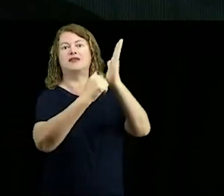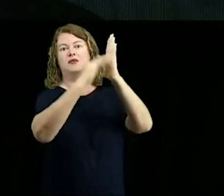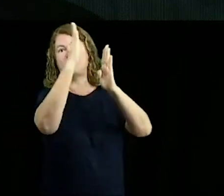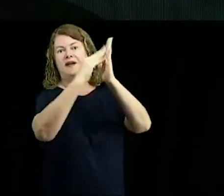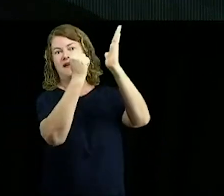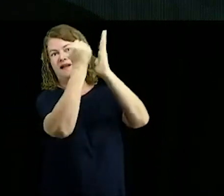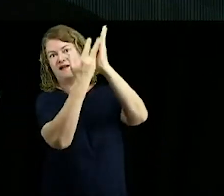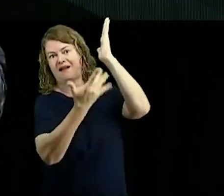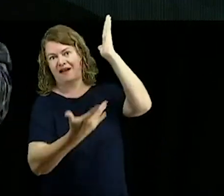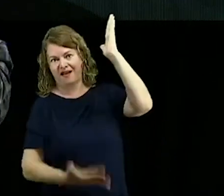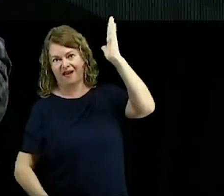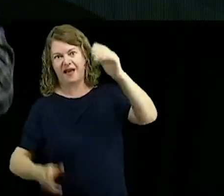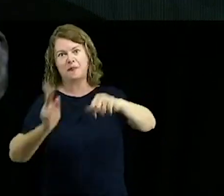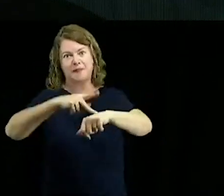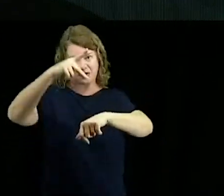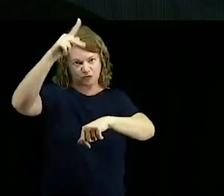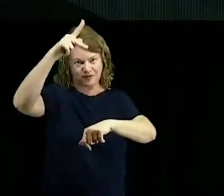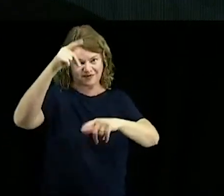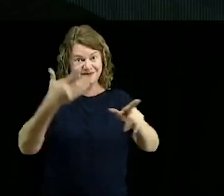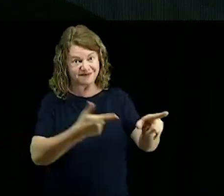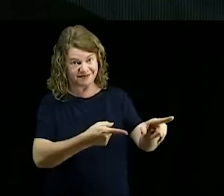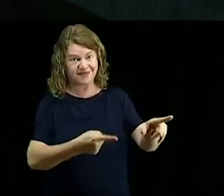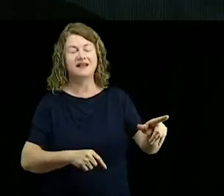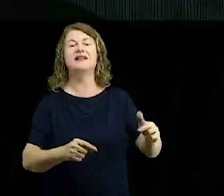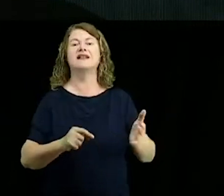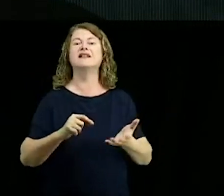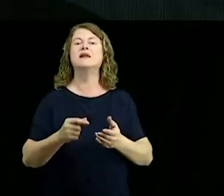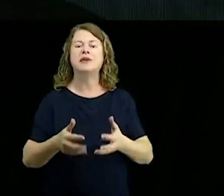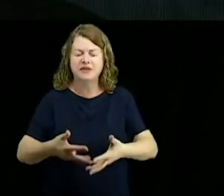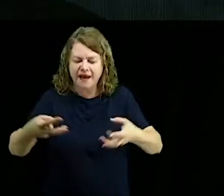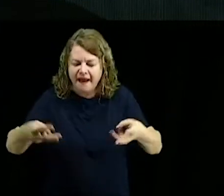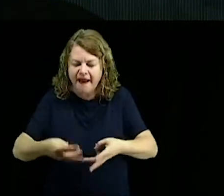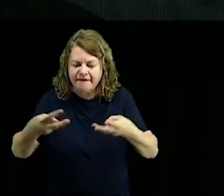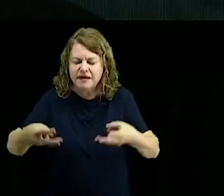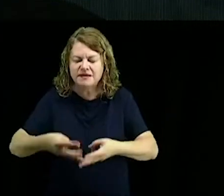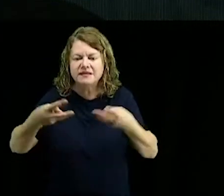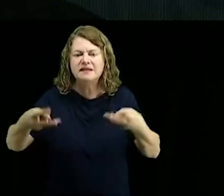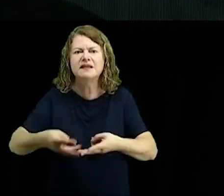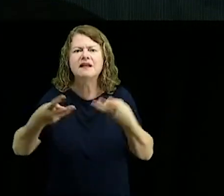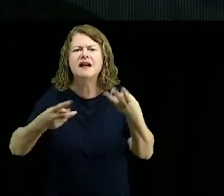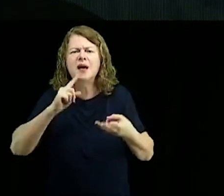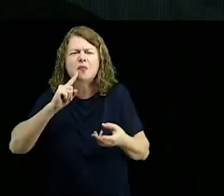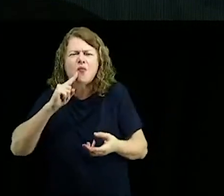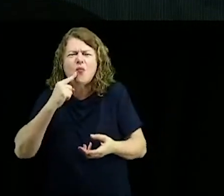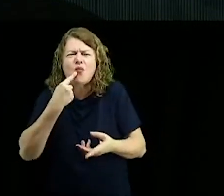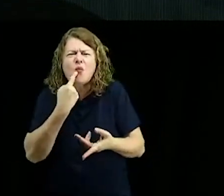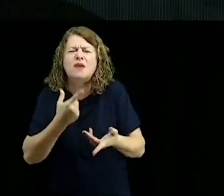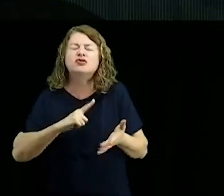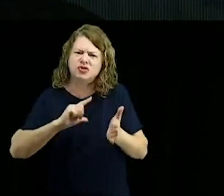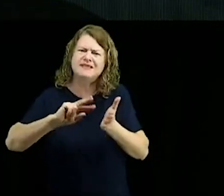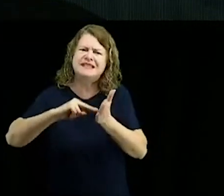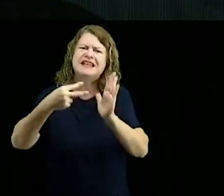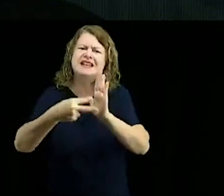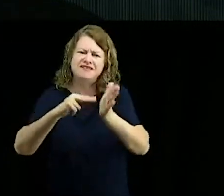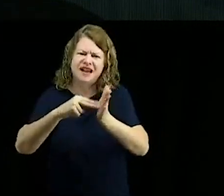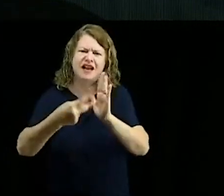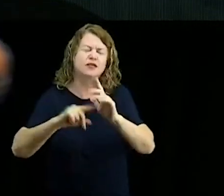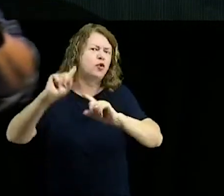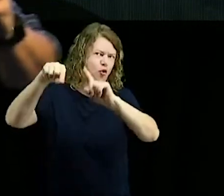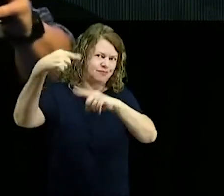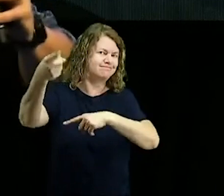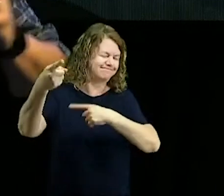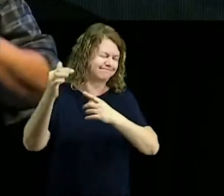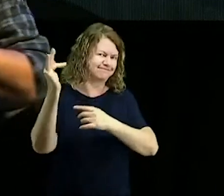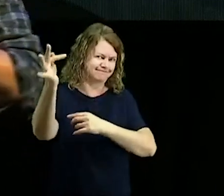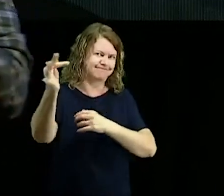fermento e as ervas amargas, que tudo tem um sentido bíblico muito notável, mas a gente deixa para outro dia.